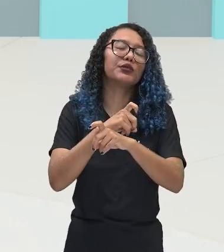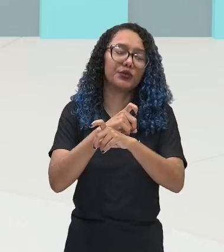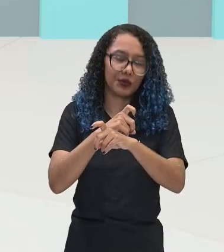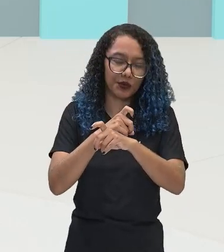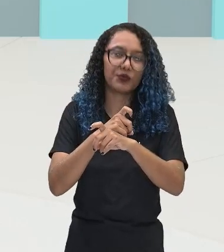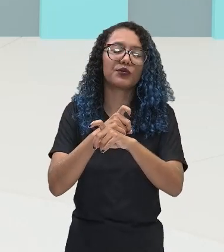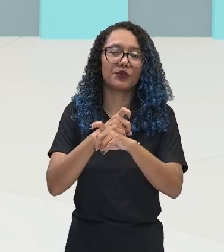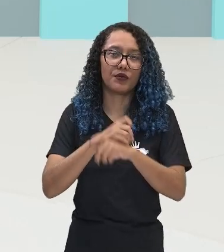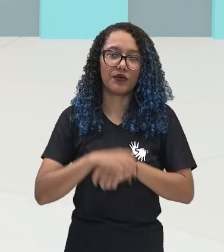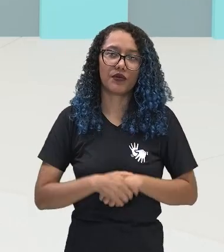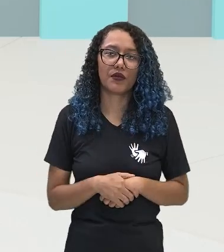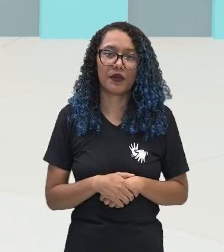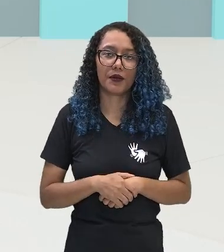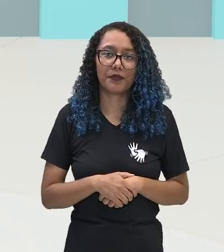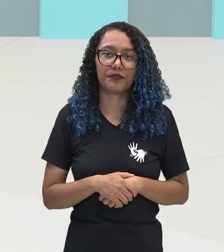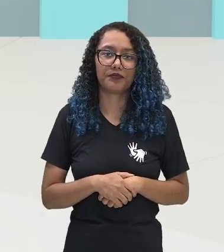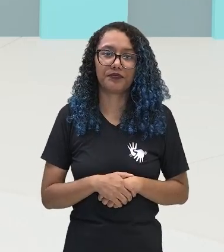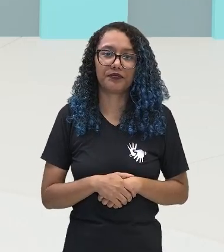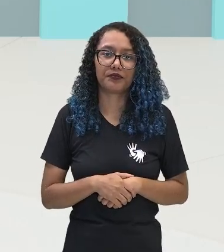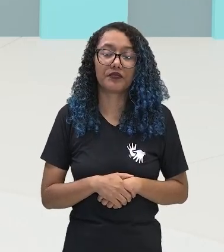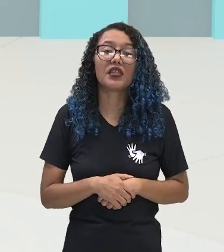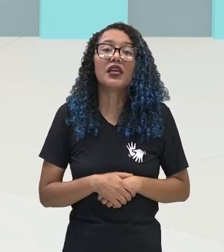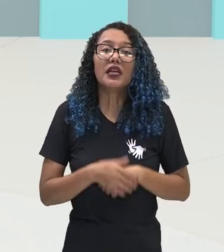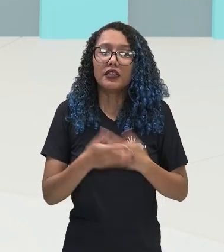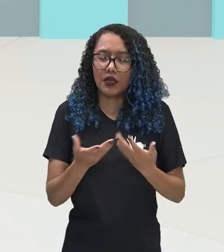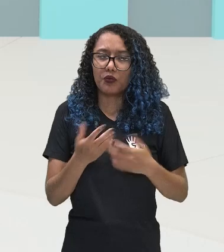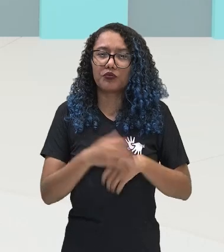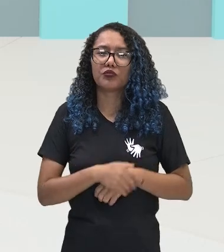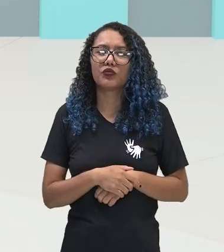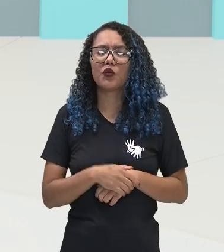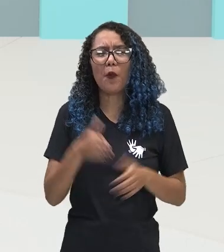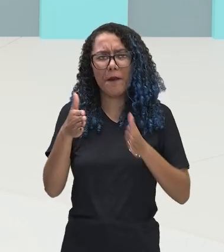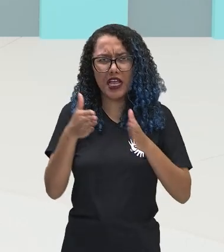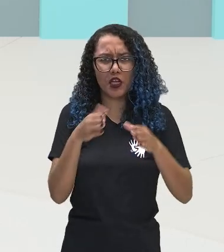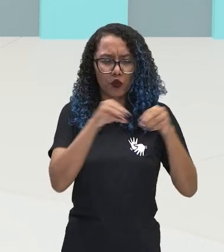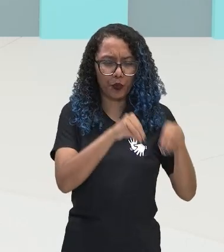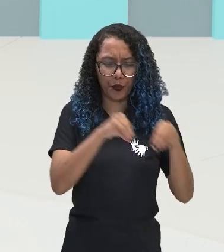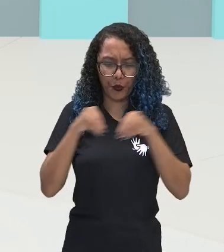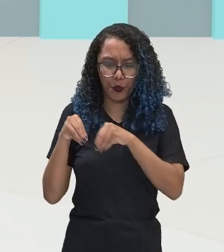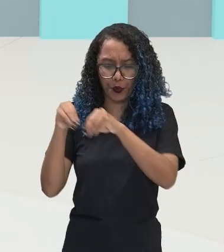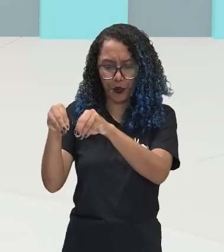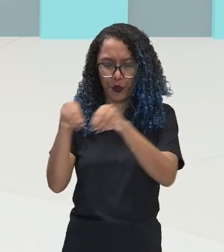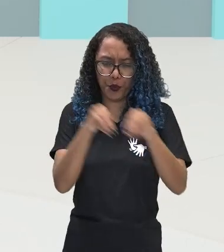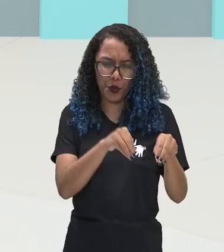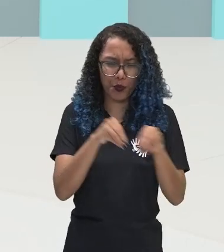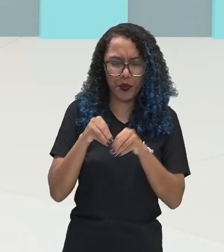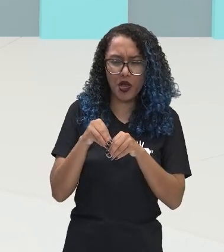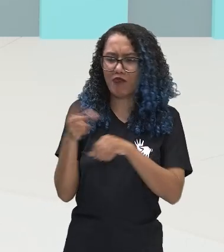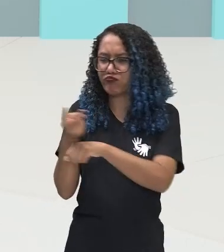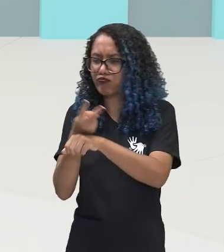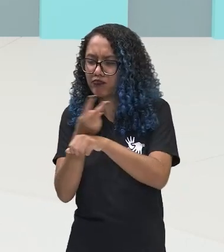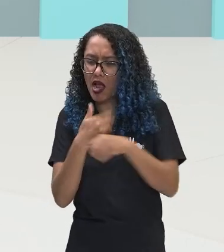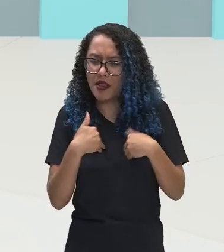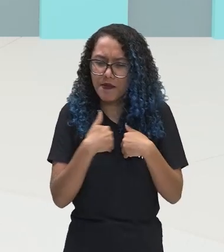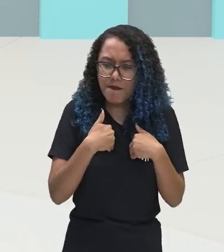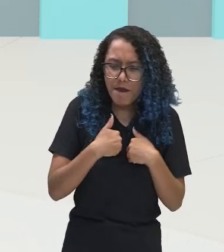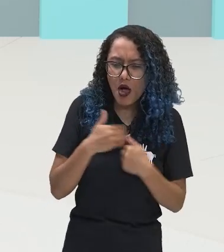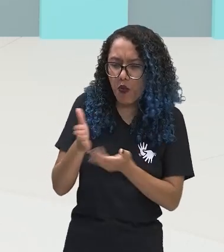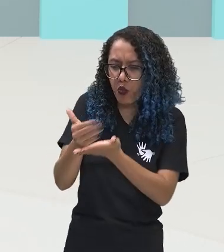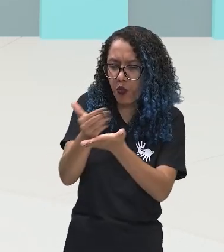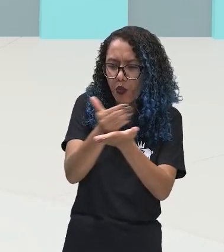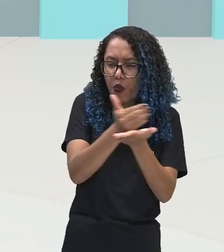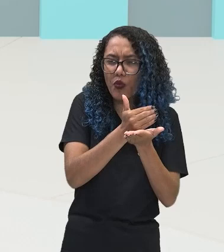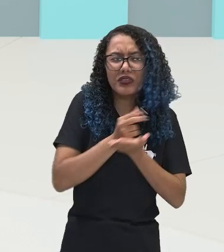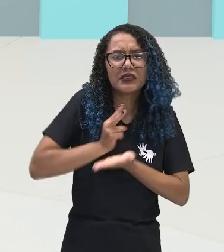seres humanos viviam em esquema de nomadismo né Sempre tendo que caçar coletar então eles estavam praticamente o tempo